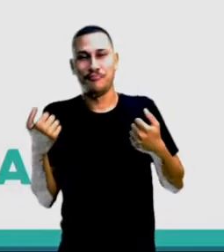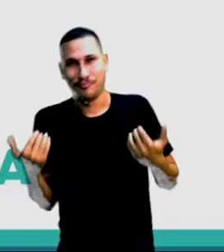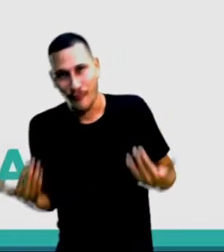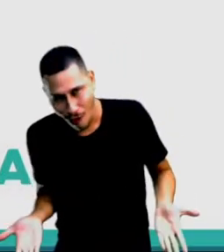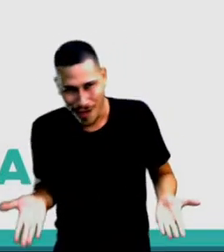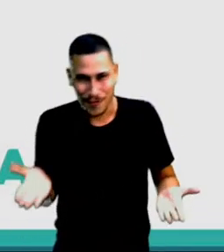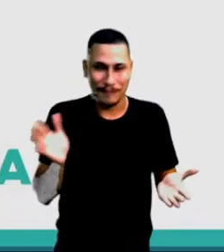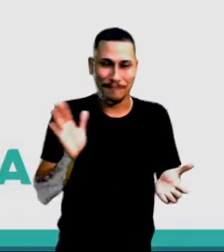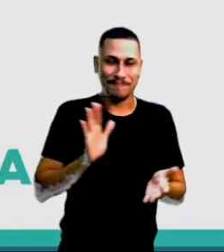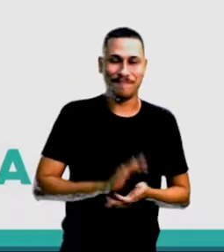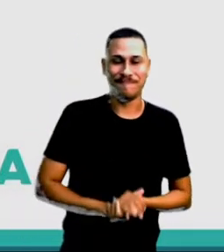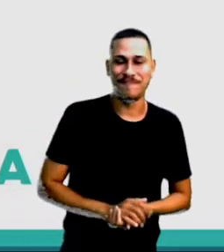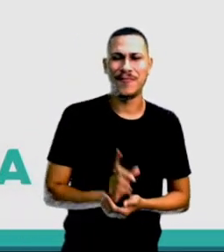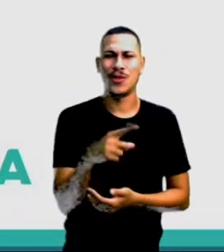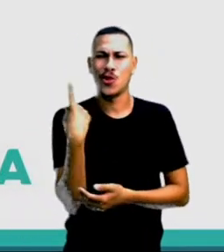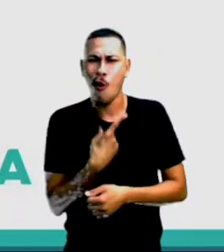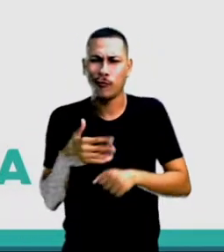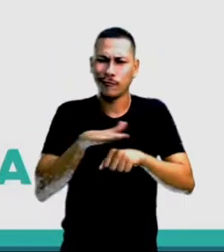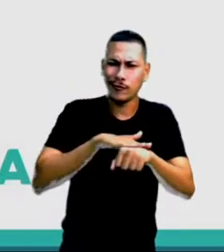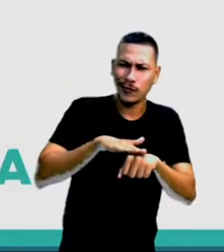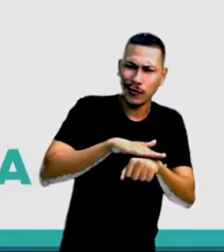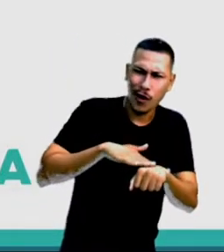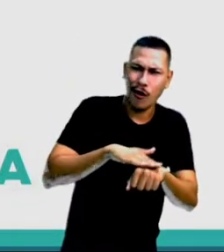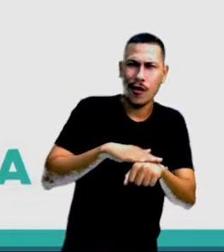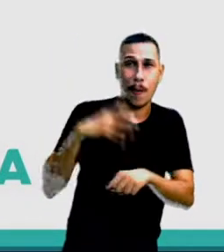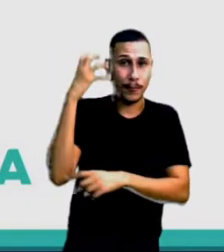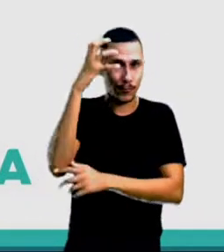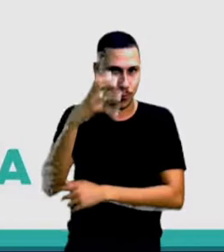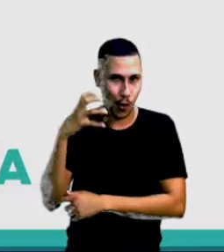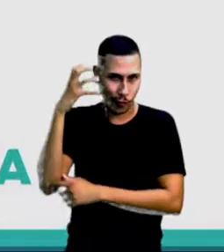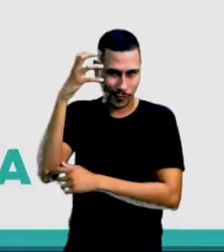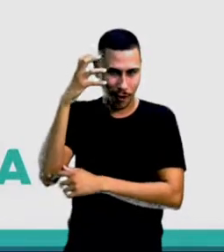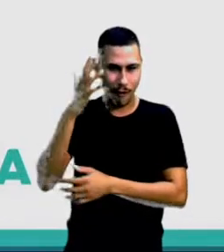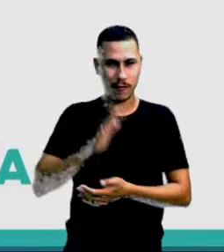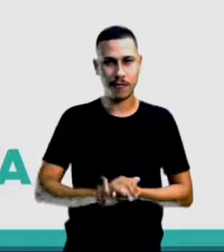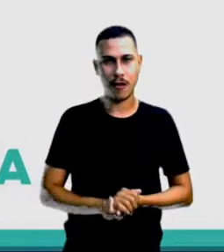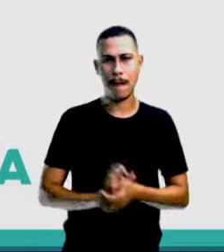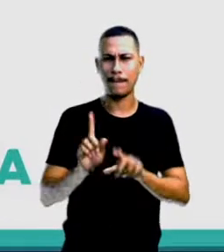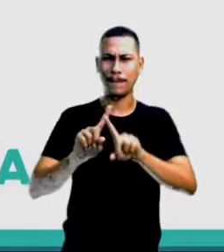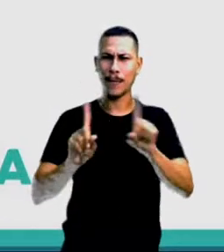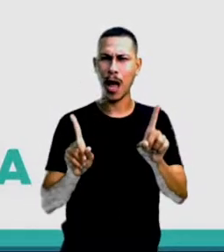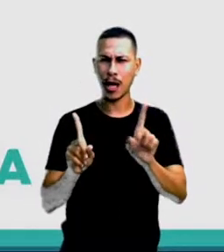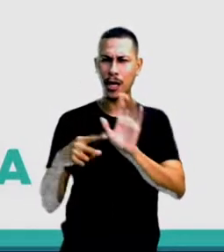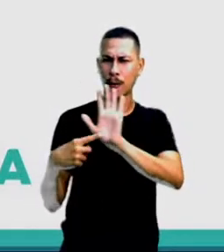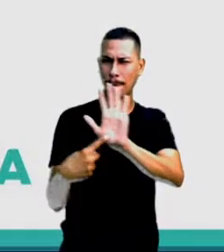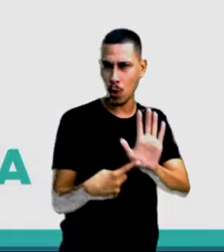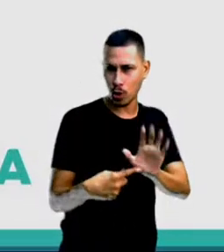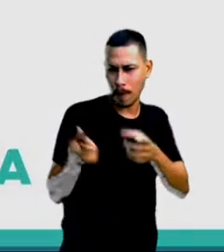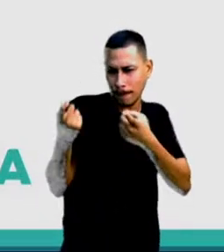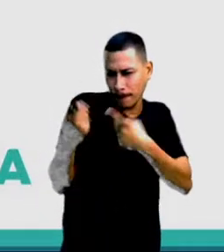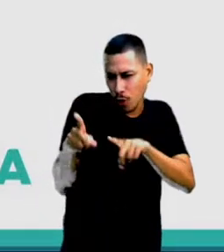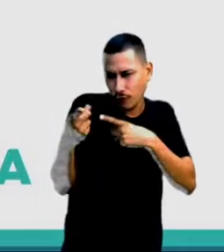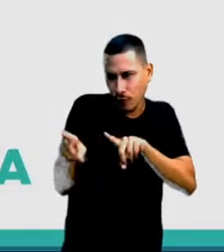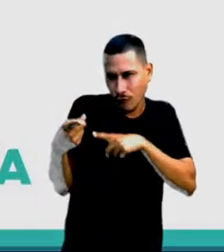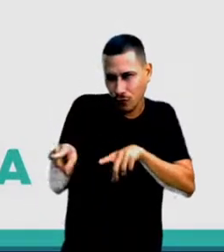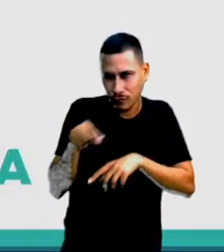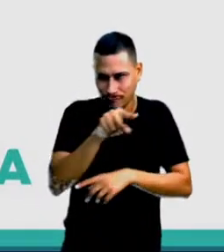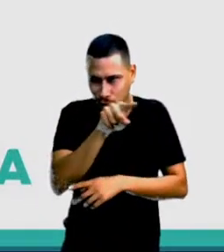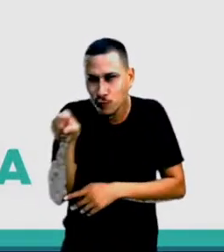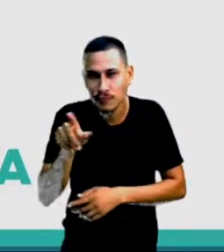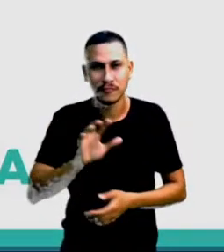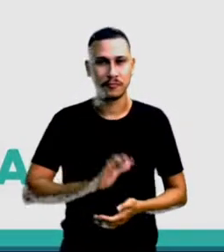minha gente a gente vai falar sobre música E aí eu já trouxe uma provocação para vocês